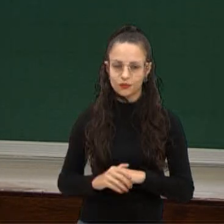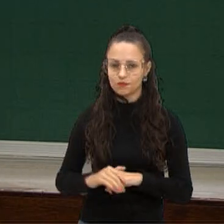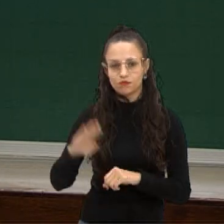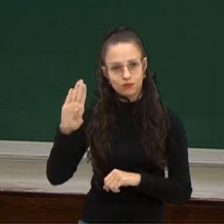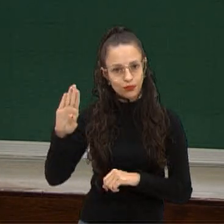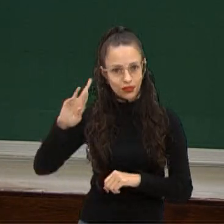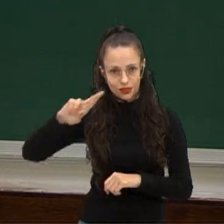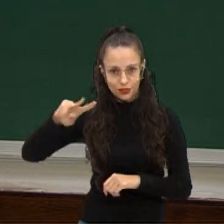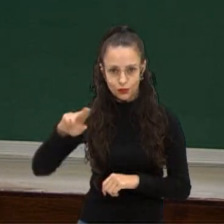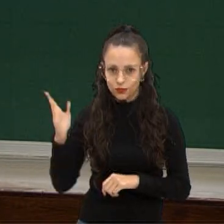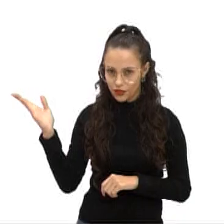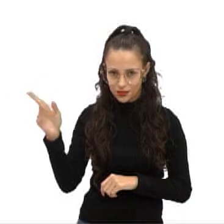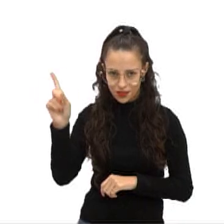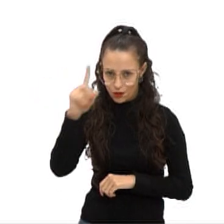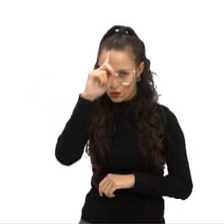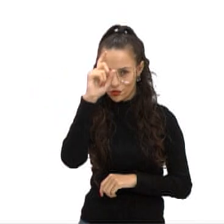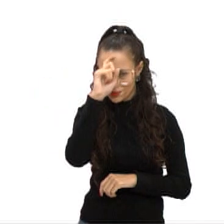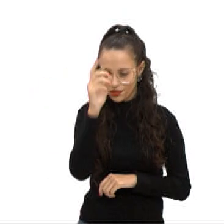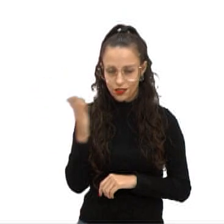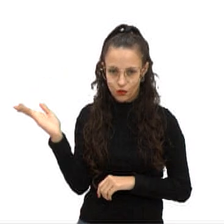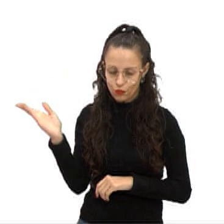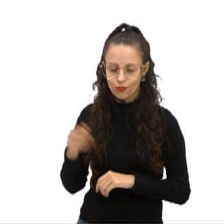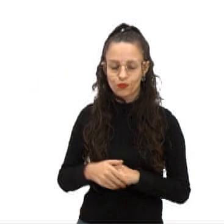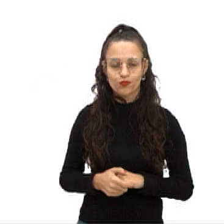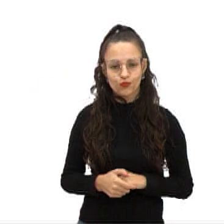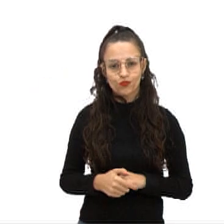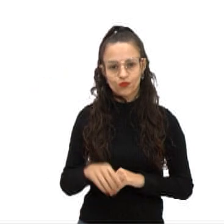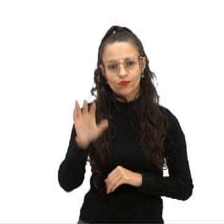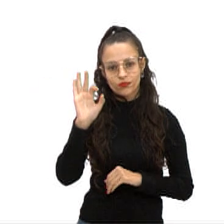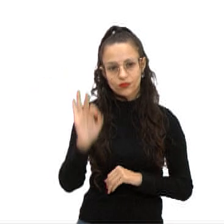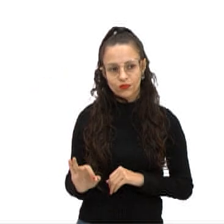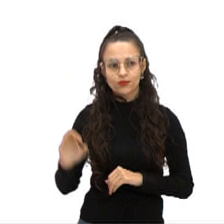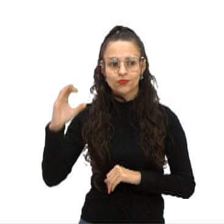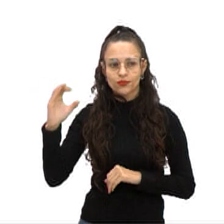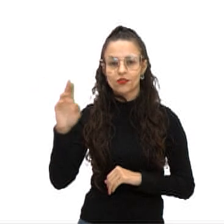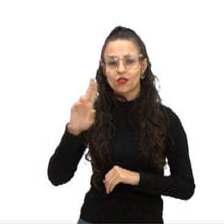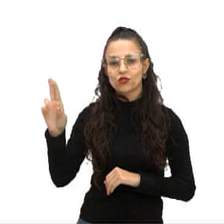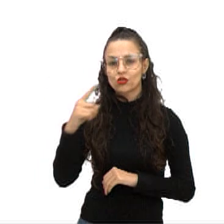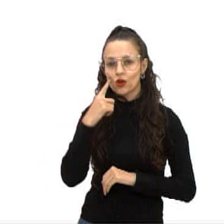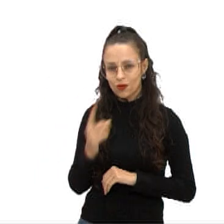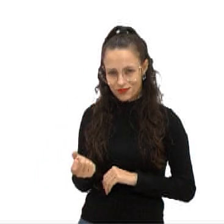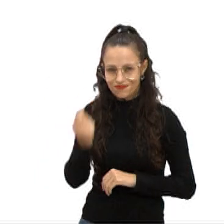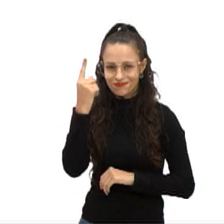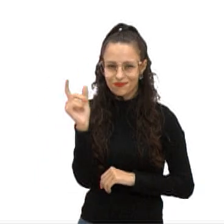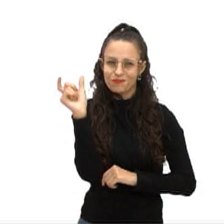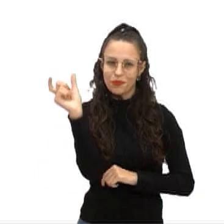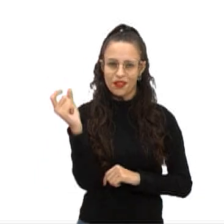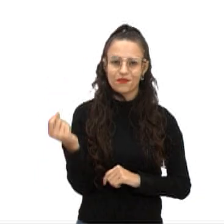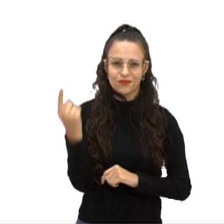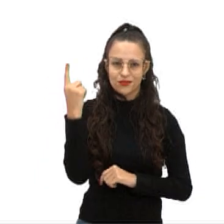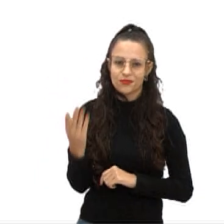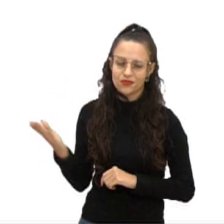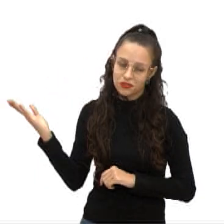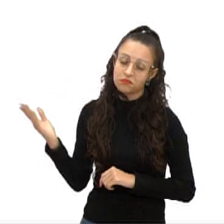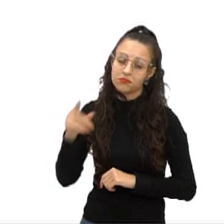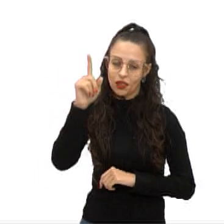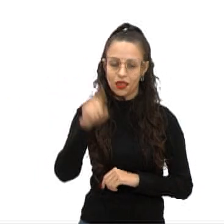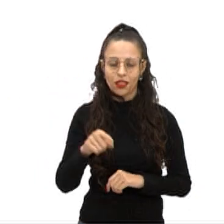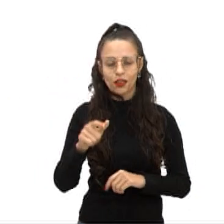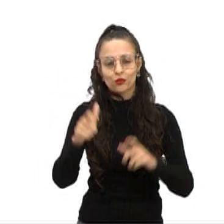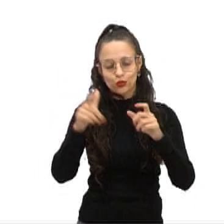um ambulatório, isso aí você vai para o hospital, né? E é o deambulatório que a gente viu, esse nome esquisito, né? Foi o nome que colocaram mas